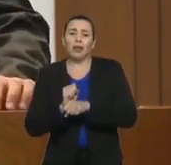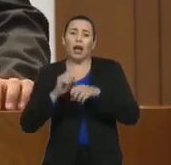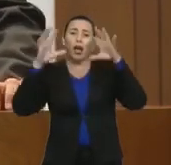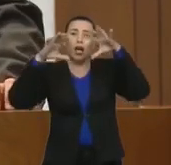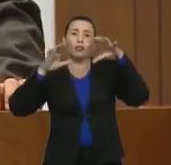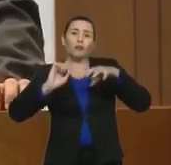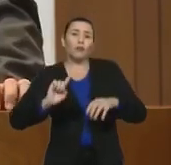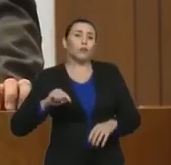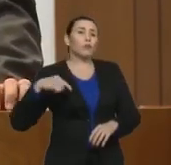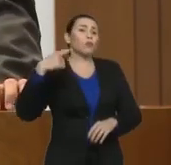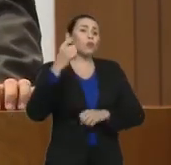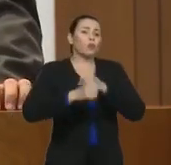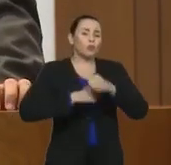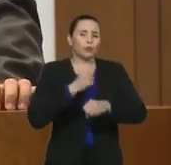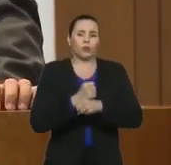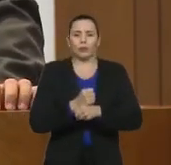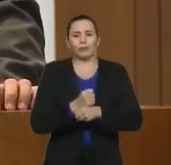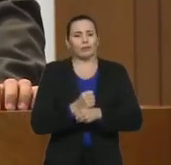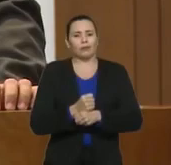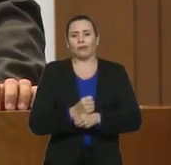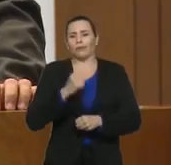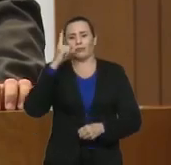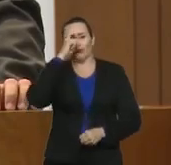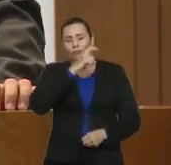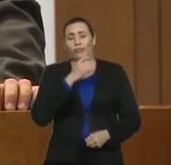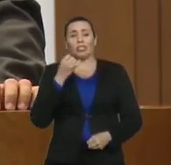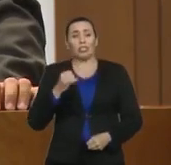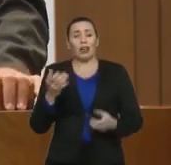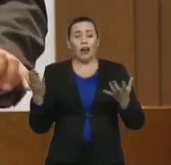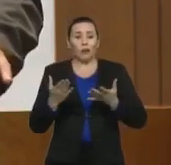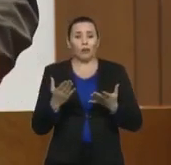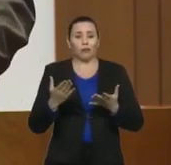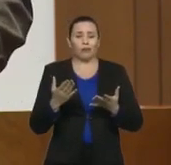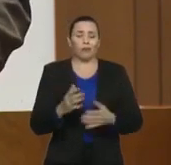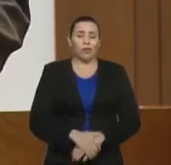ficar inviável. Agora imaginem, se do jeito que está no verão, está lá a